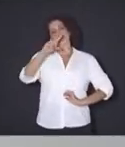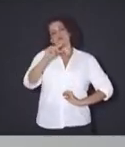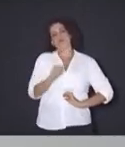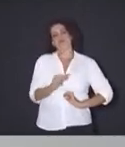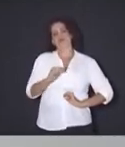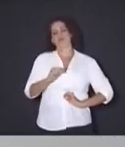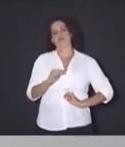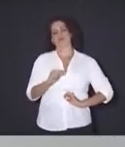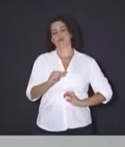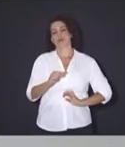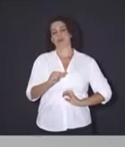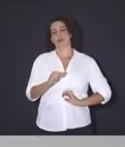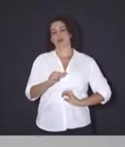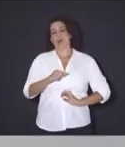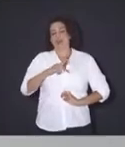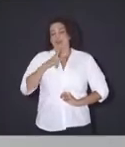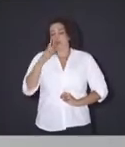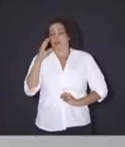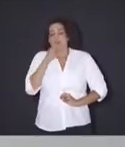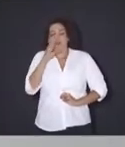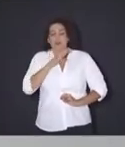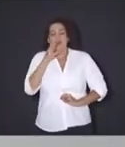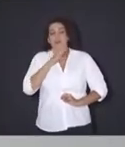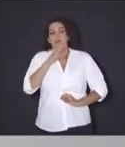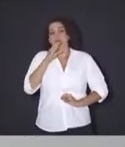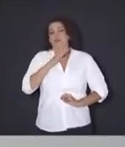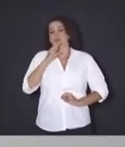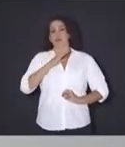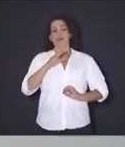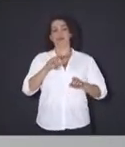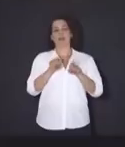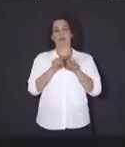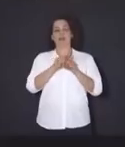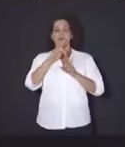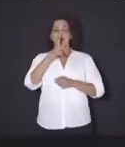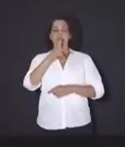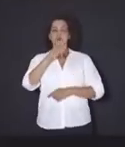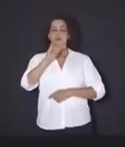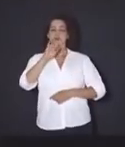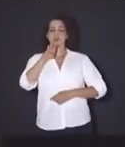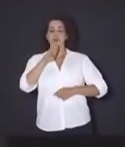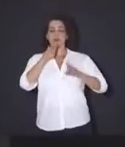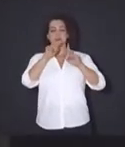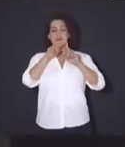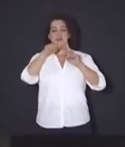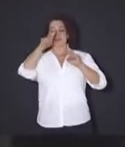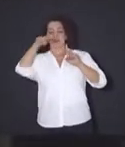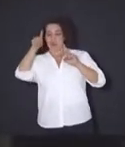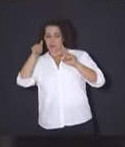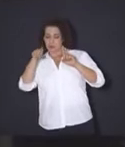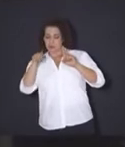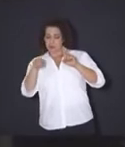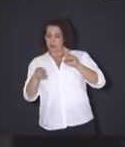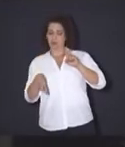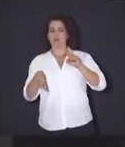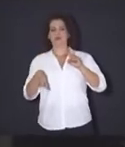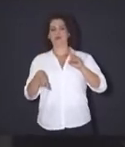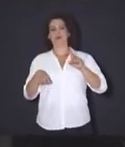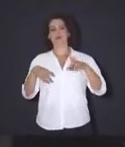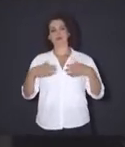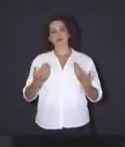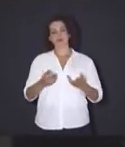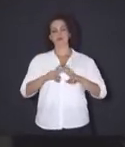dever a uma velocidade maior ainda do que a queda do pib e portanto alfa a acontecer isso a situação fiscal se